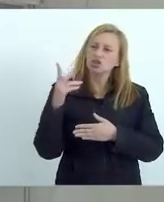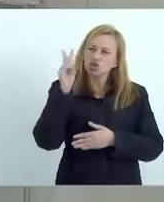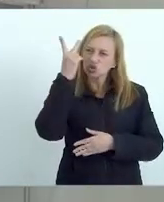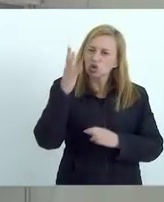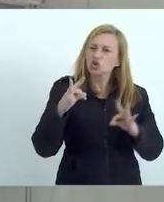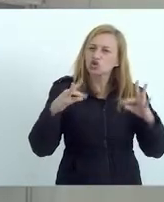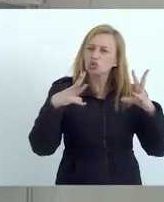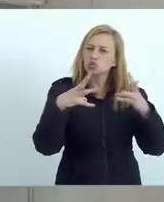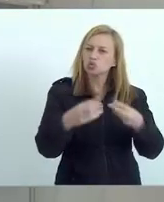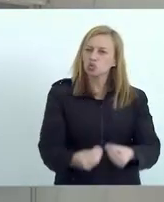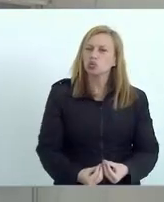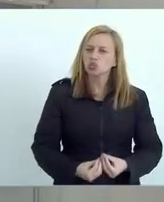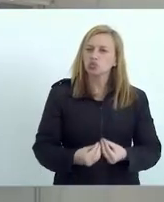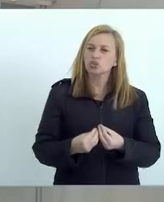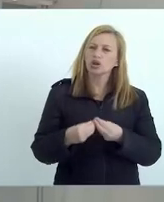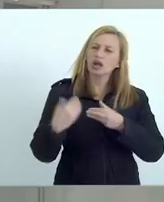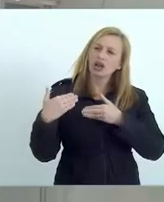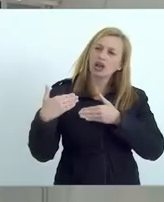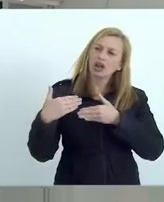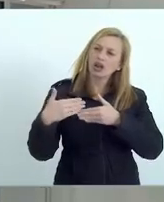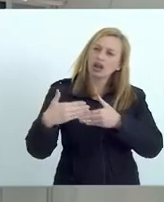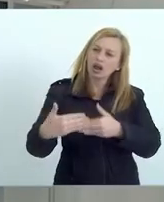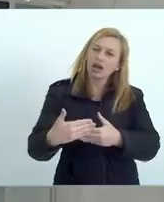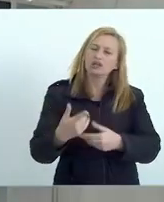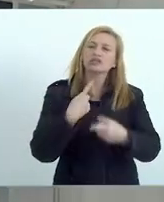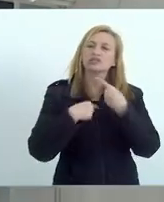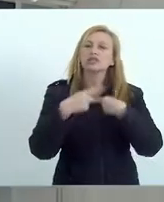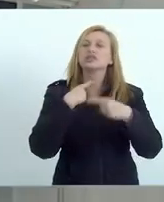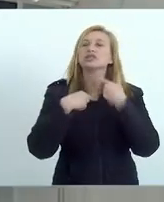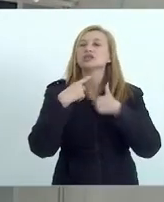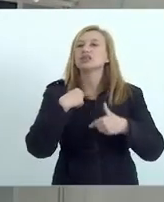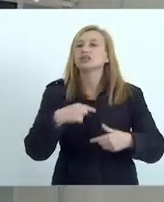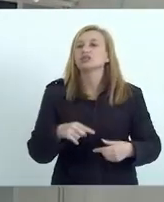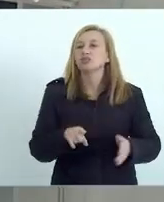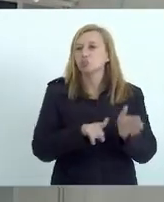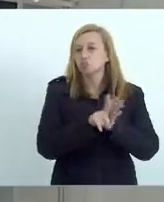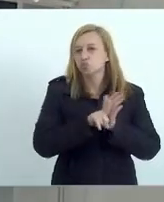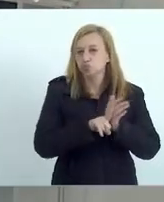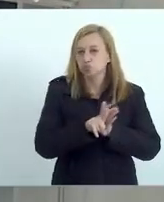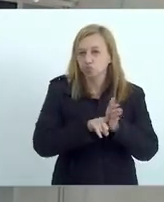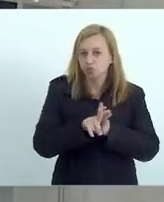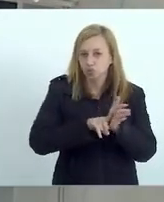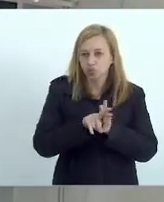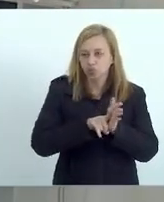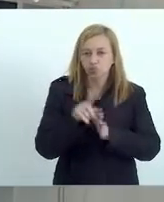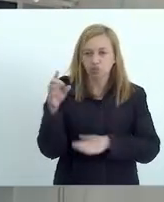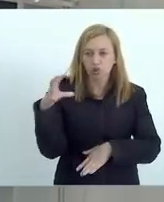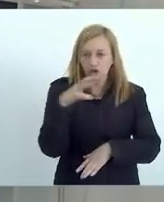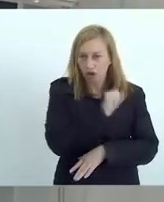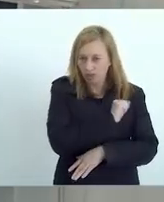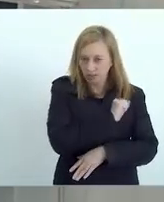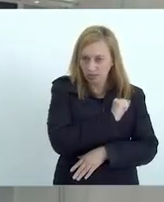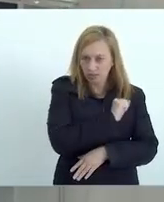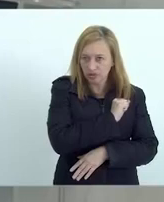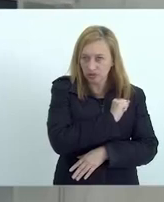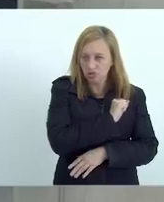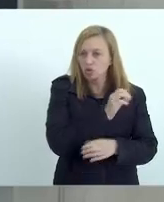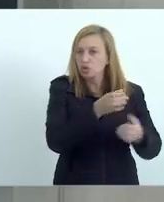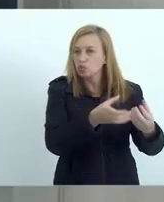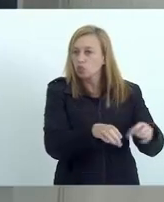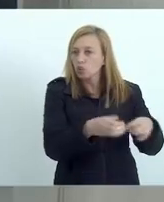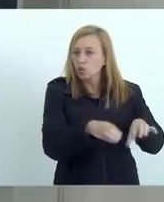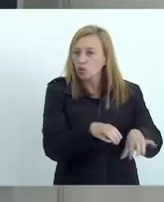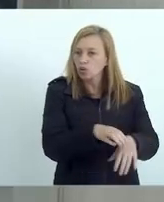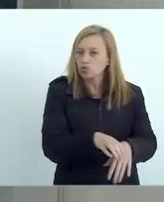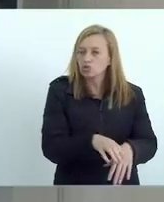de tudo aquilo que ao longo do tempo a gente vem almejando eu fiz uma pesquisa muito rápida a respeito do